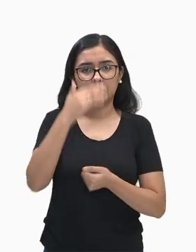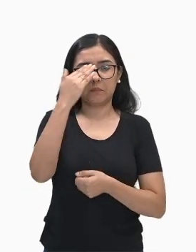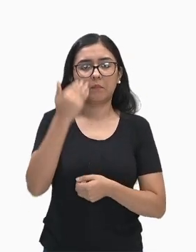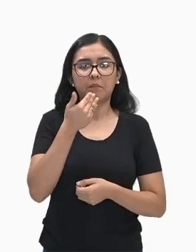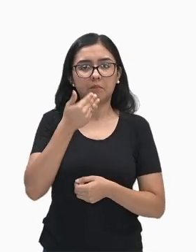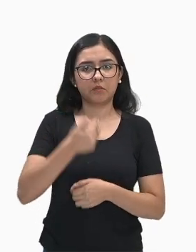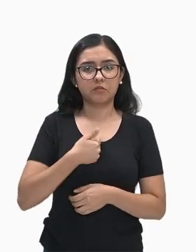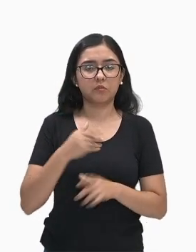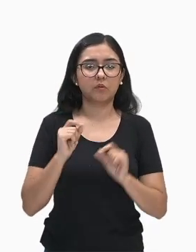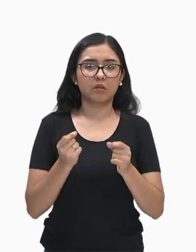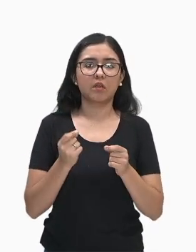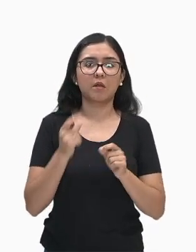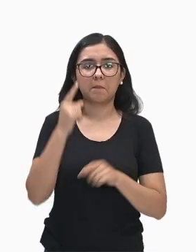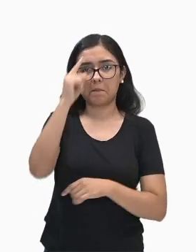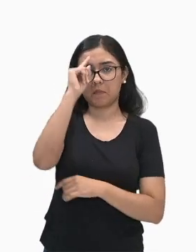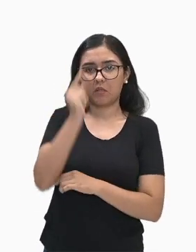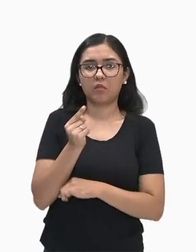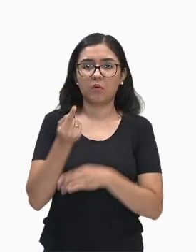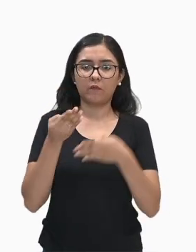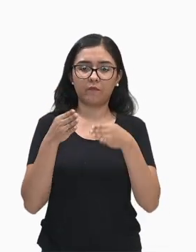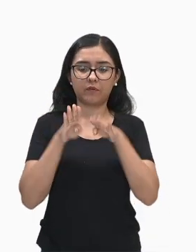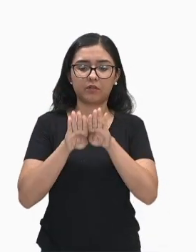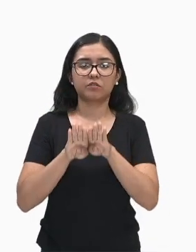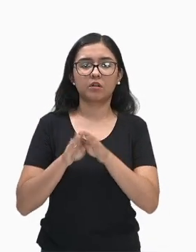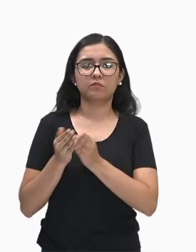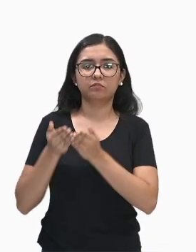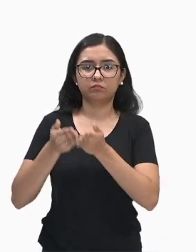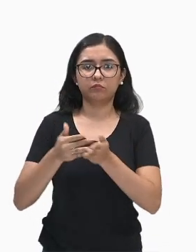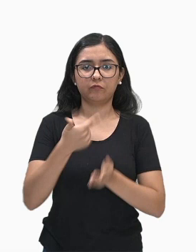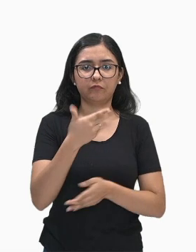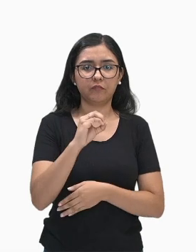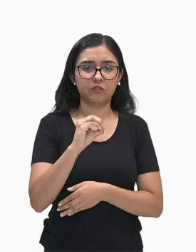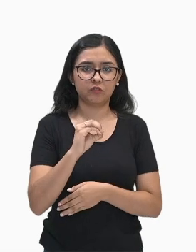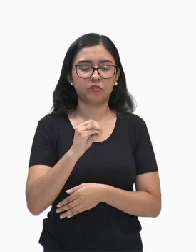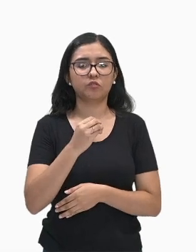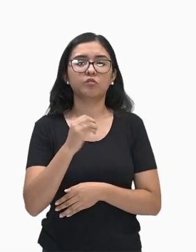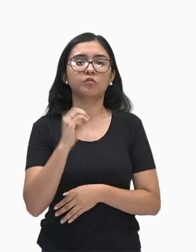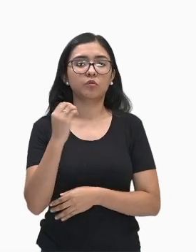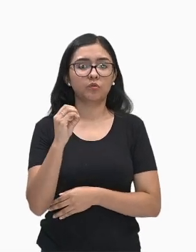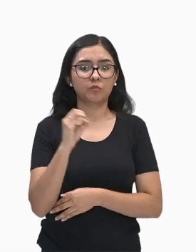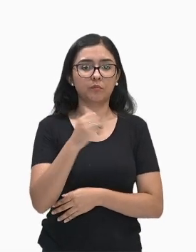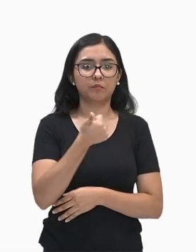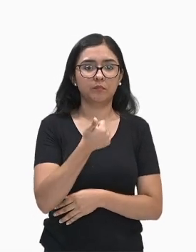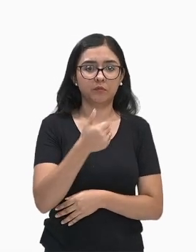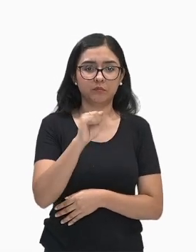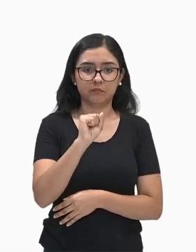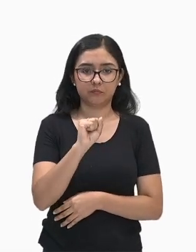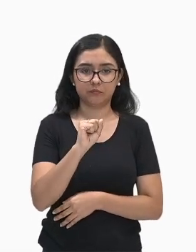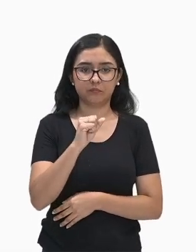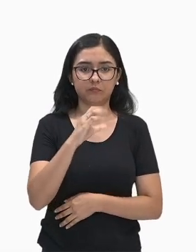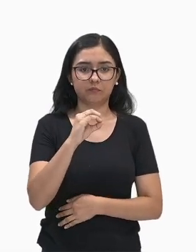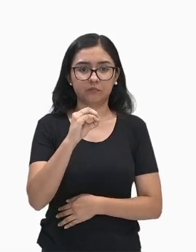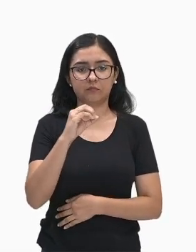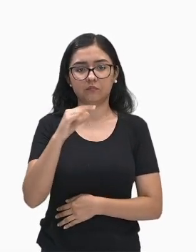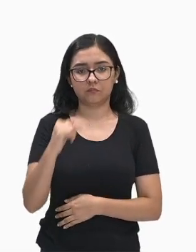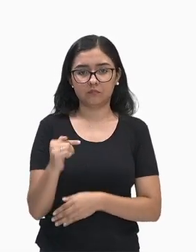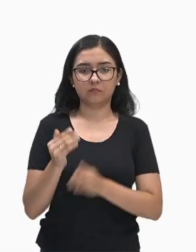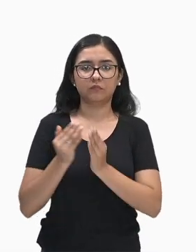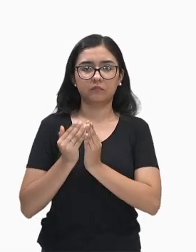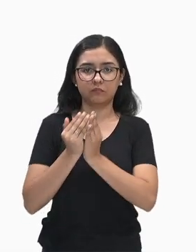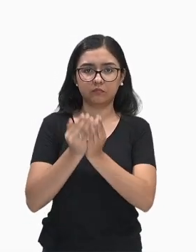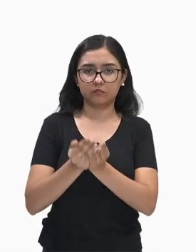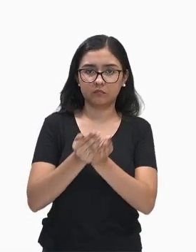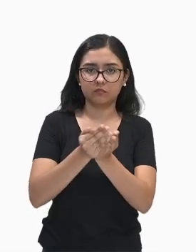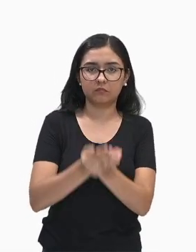determinando o fechamento dos portos portugueses em 20 de outubro de 1807, aos navios destinados à